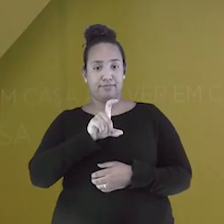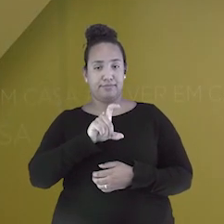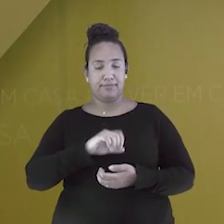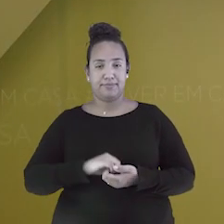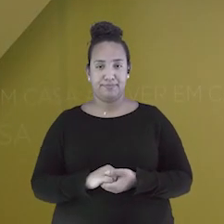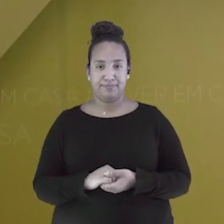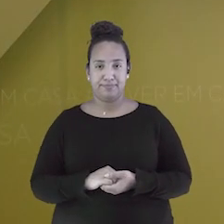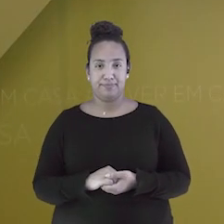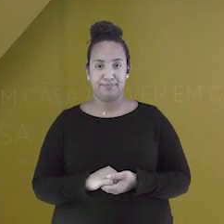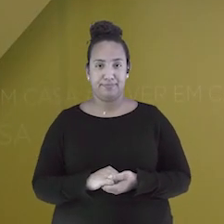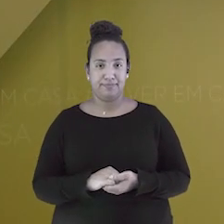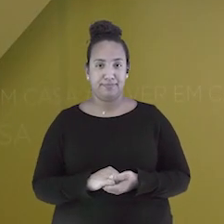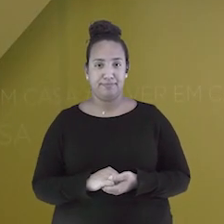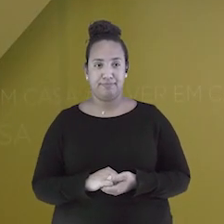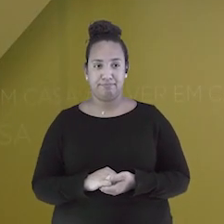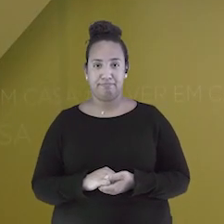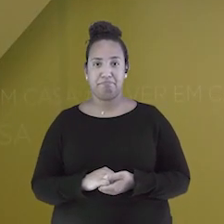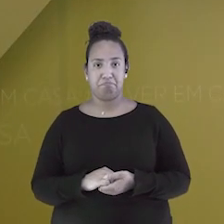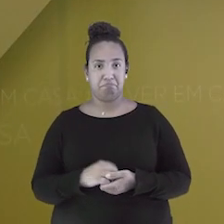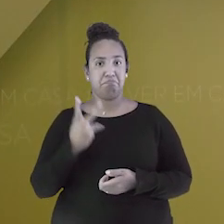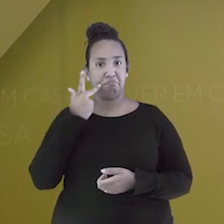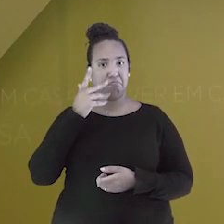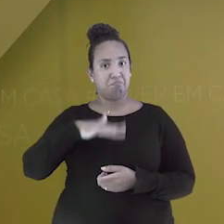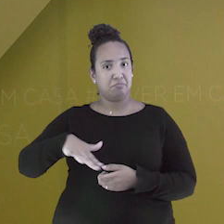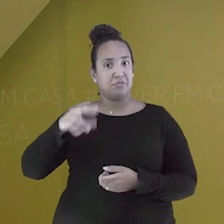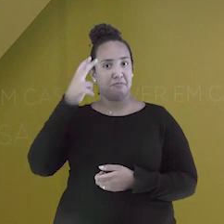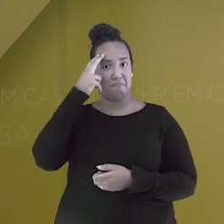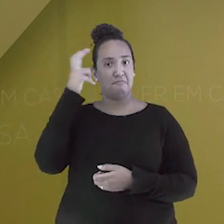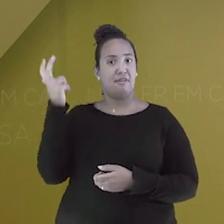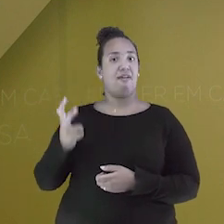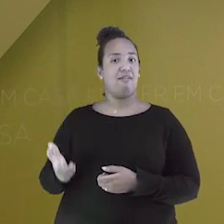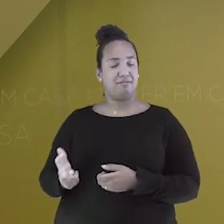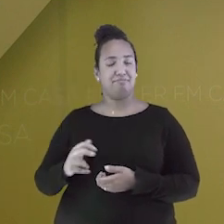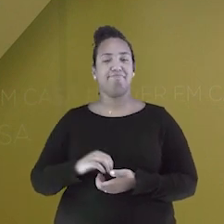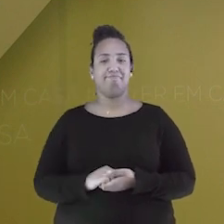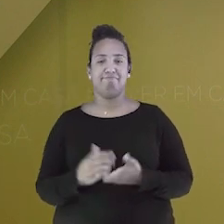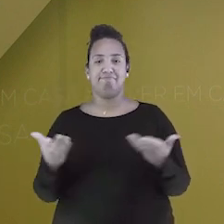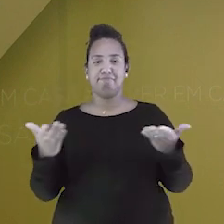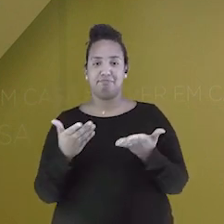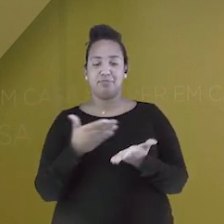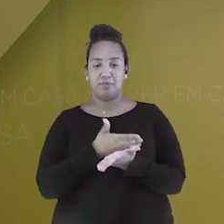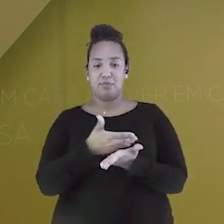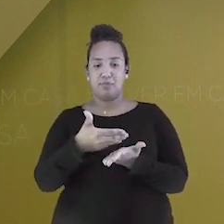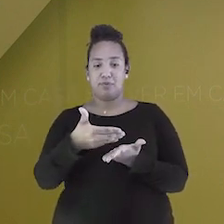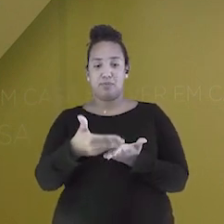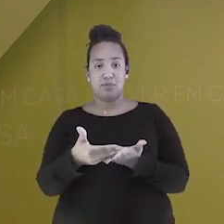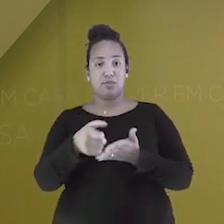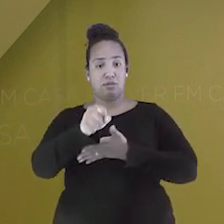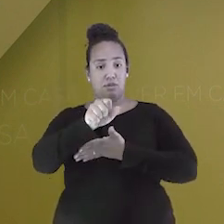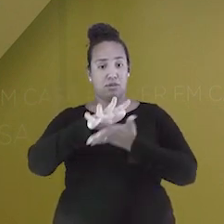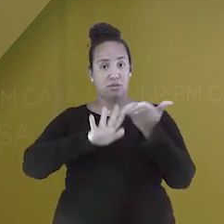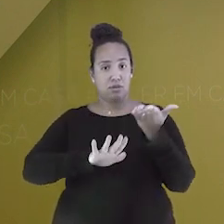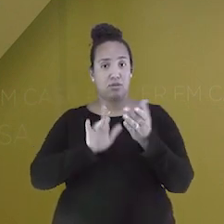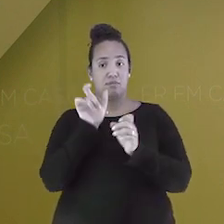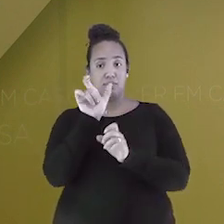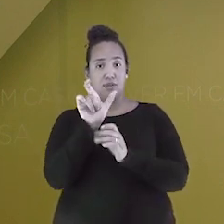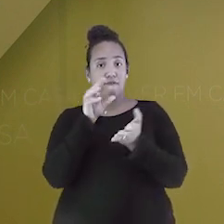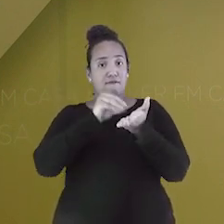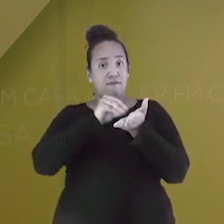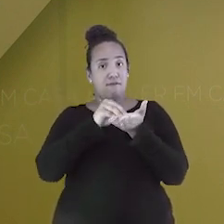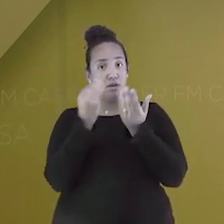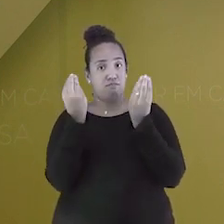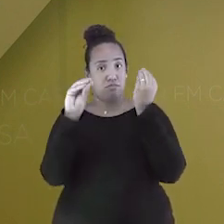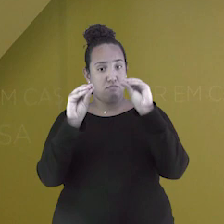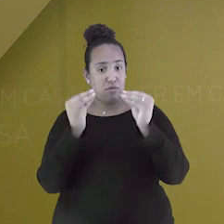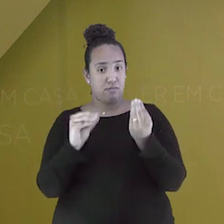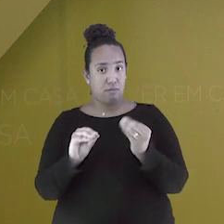Crianças espertas, não é? Agora, let's fill in the blanks. Vamos preencher os espaços ou lacunas. Vocês terão que